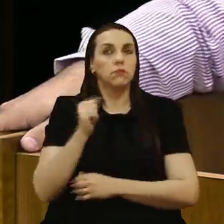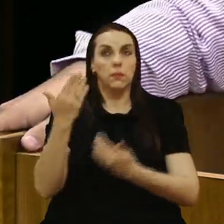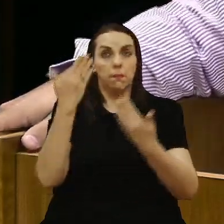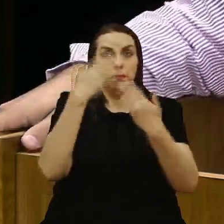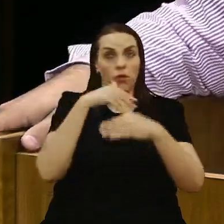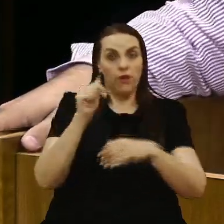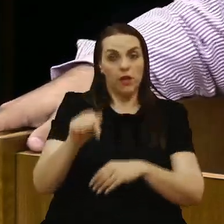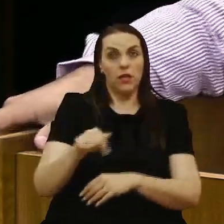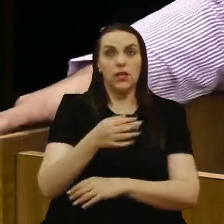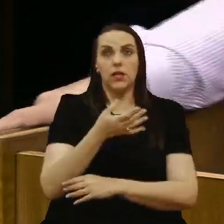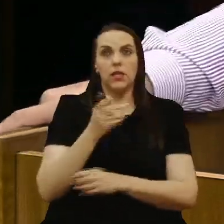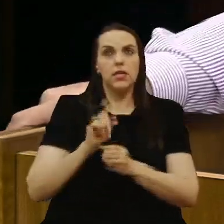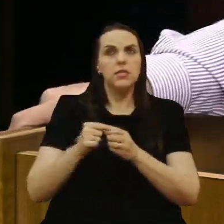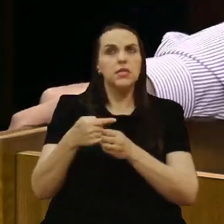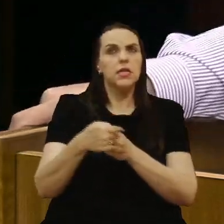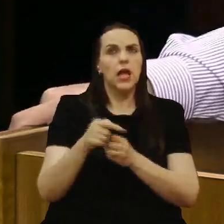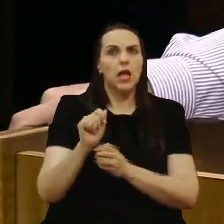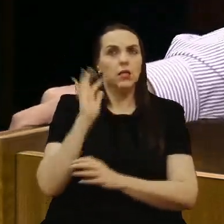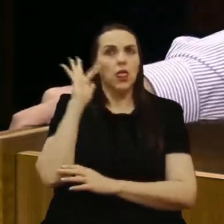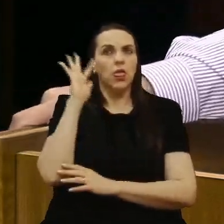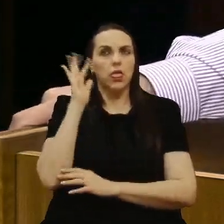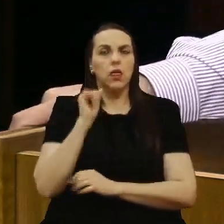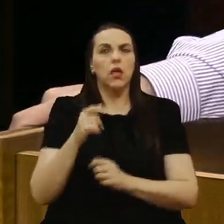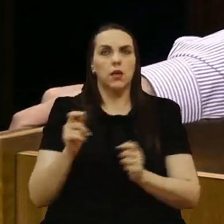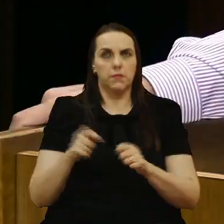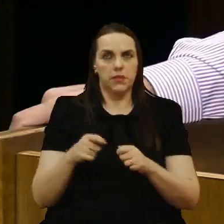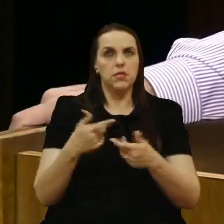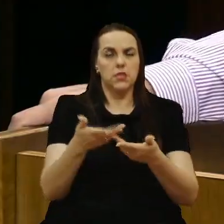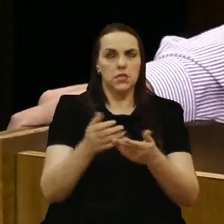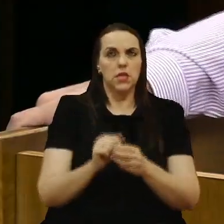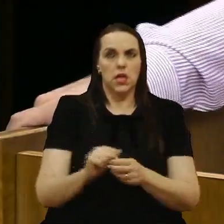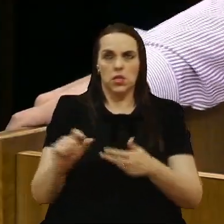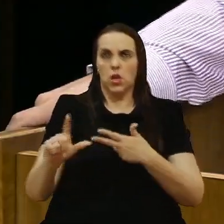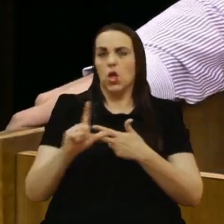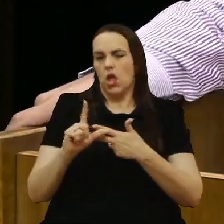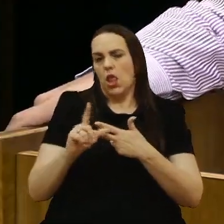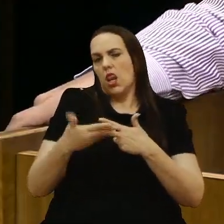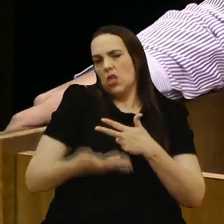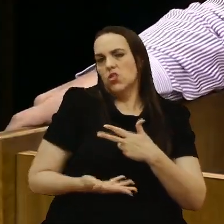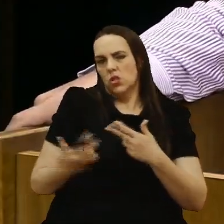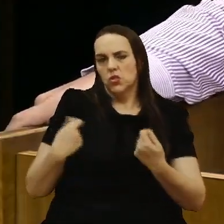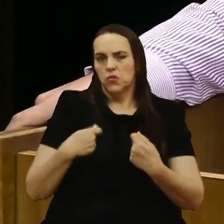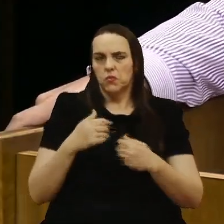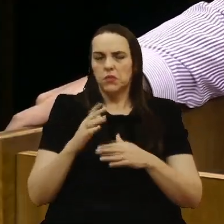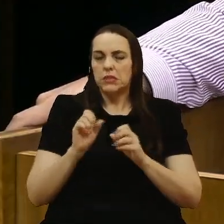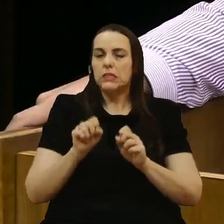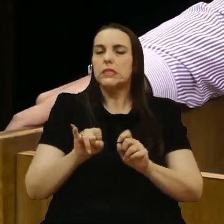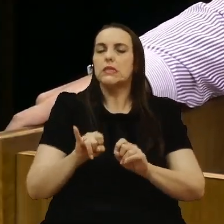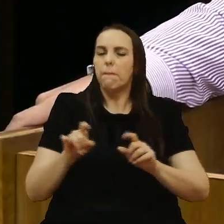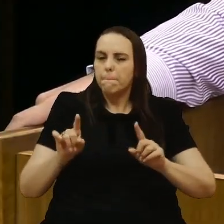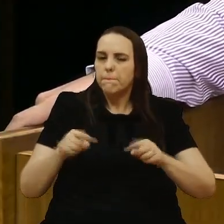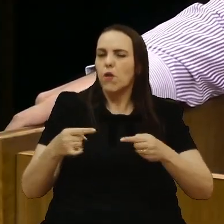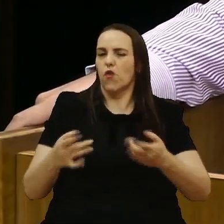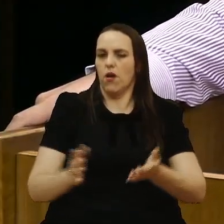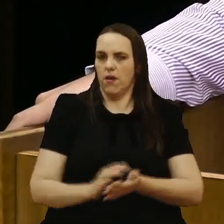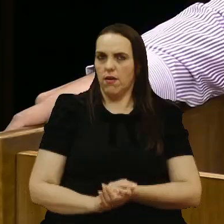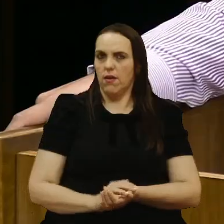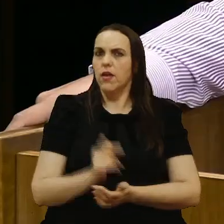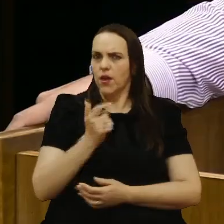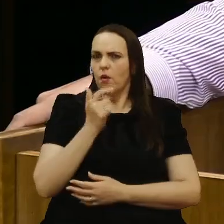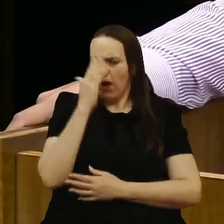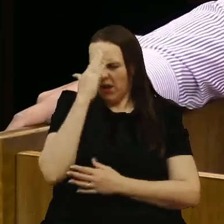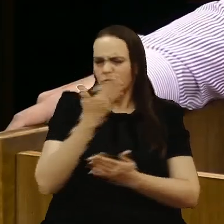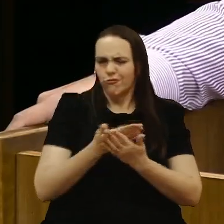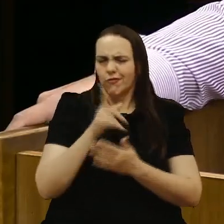cidade hipotética, ela terá que tomar providência, o Poder Legislativo, no caso, se for provocado. Eu acho necessária a